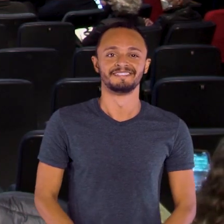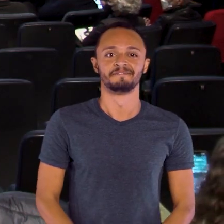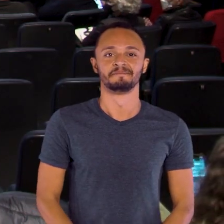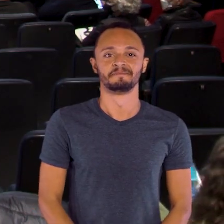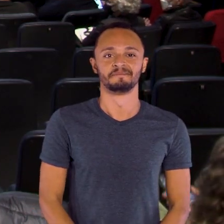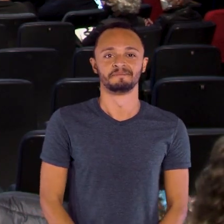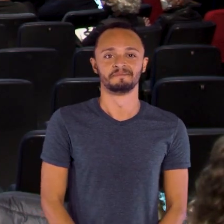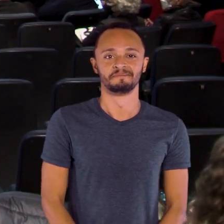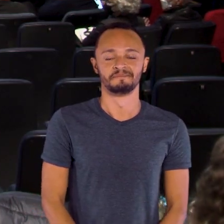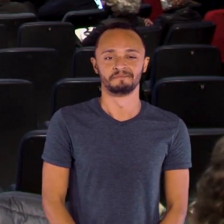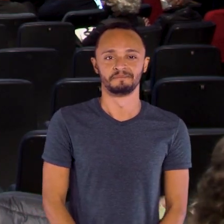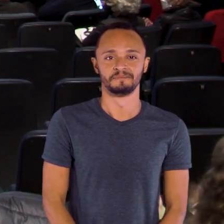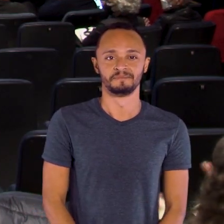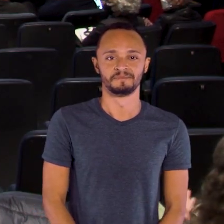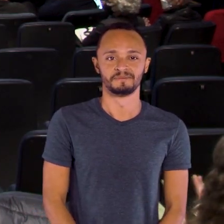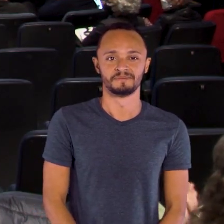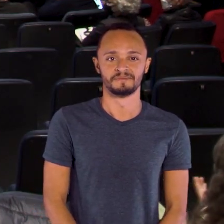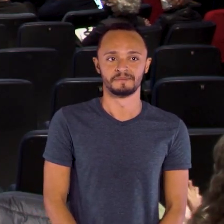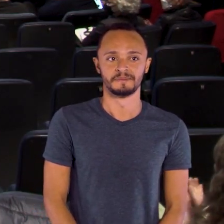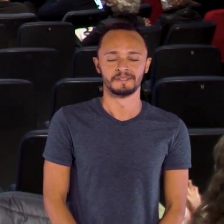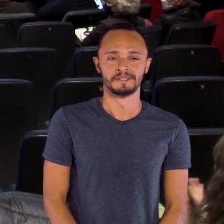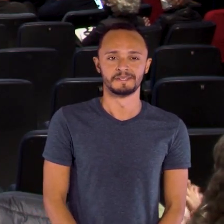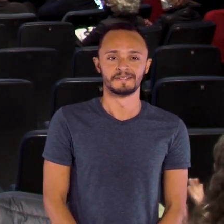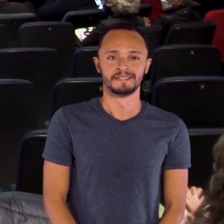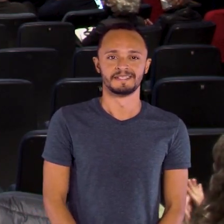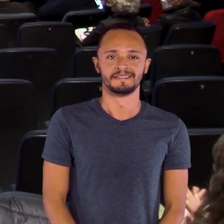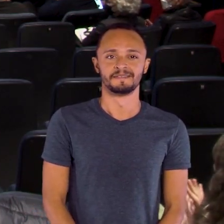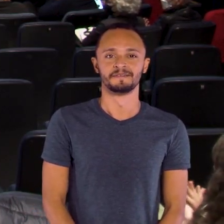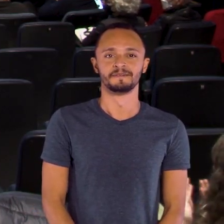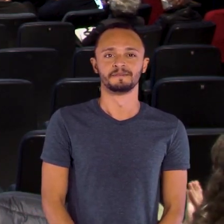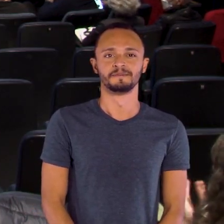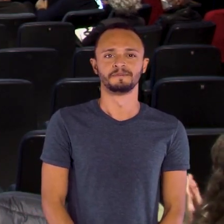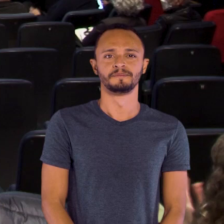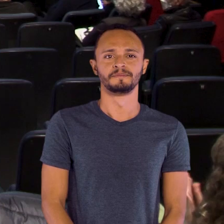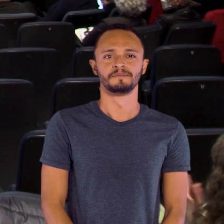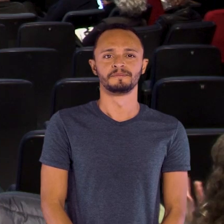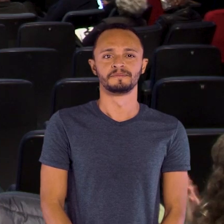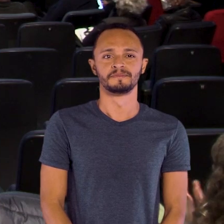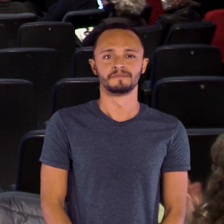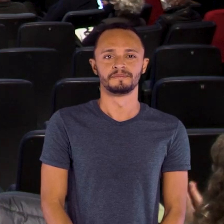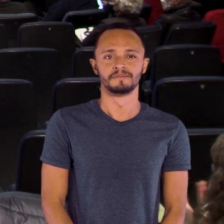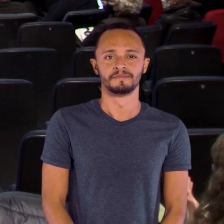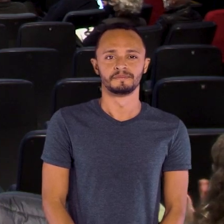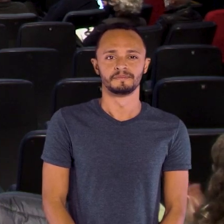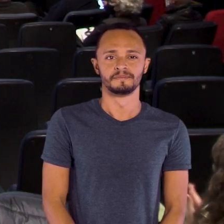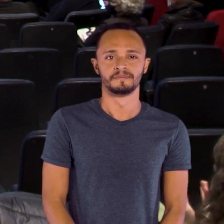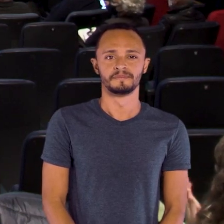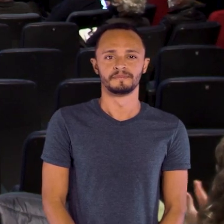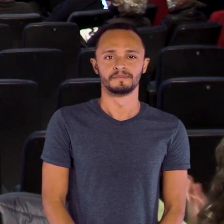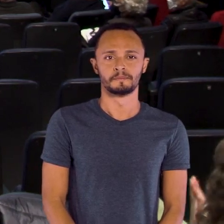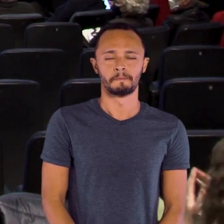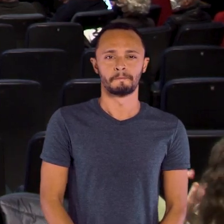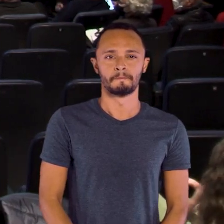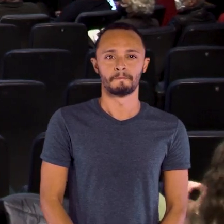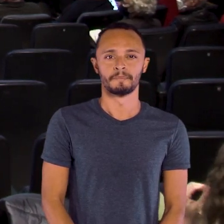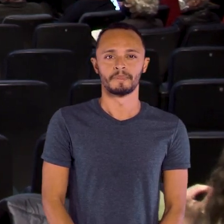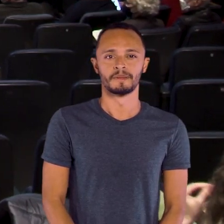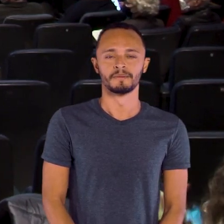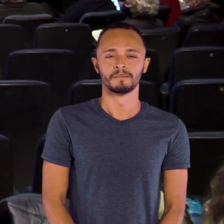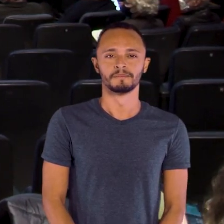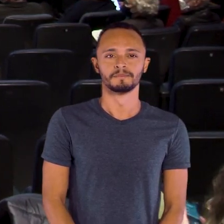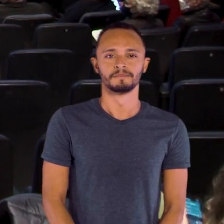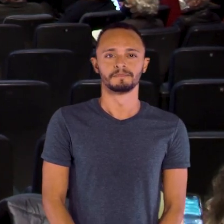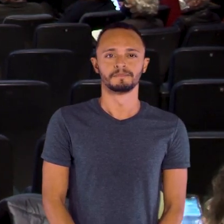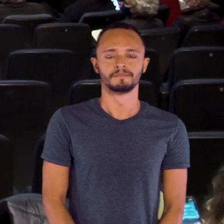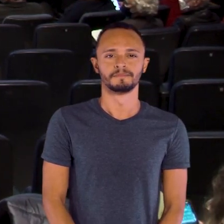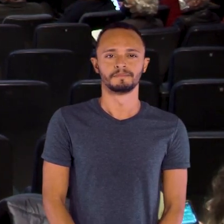Podemos ver o auditório do Sesc Vila Mariana, em São Paulo. No palco, um telão com os logotipos do projeto Sempre um Papo e